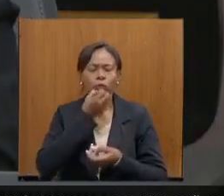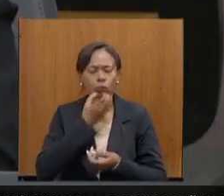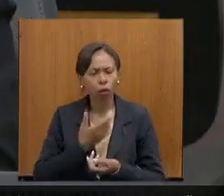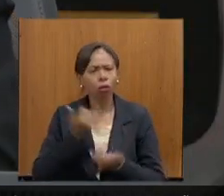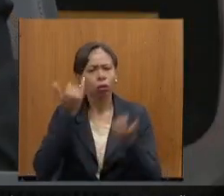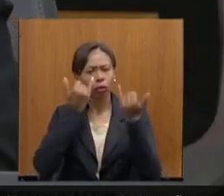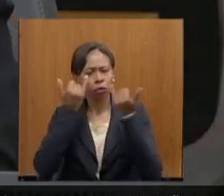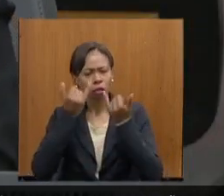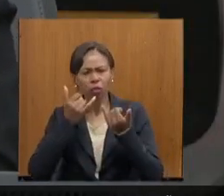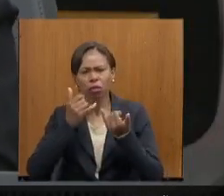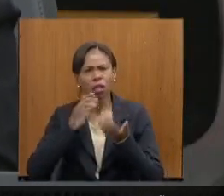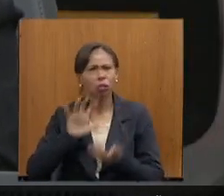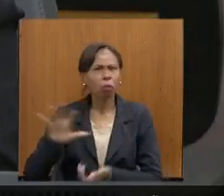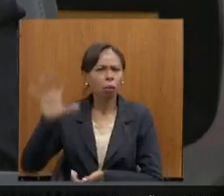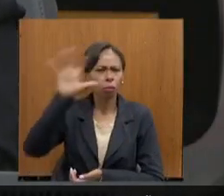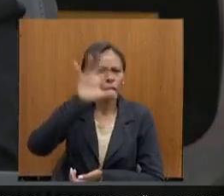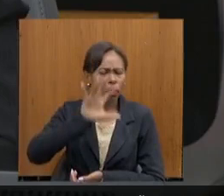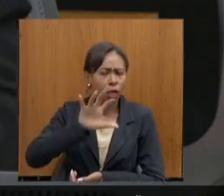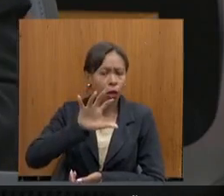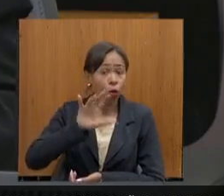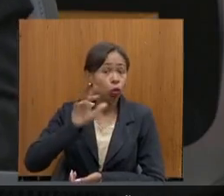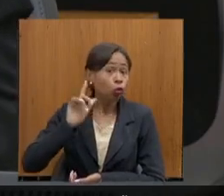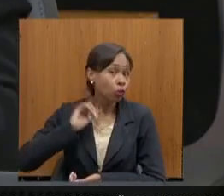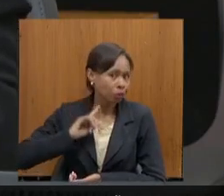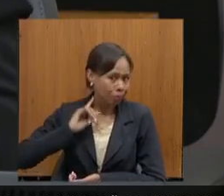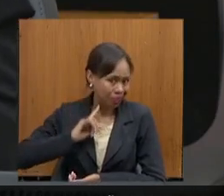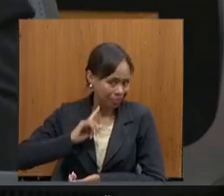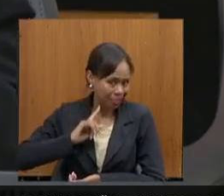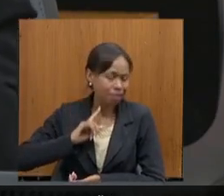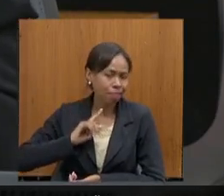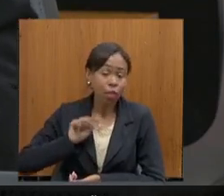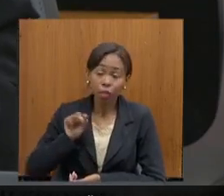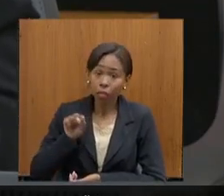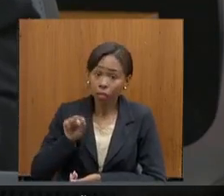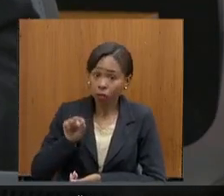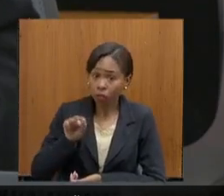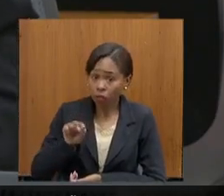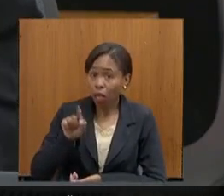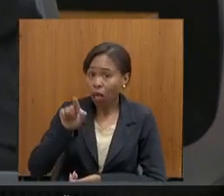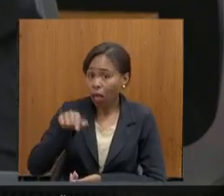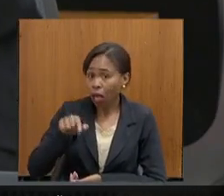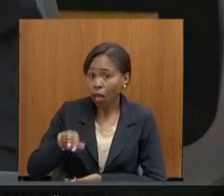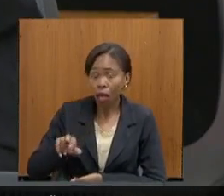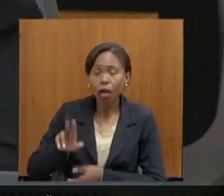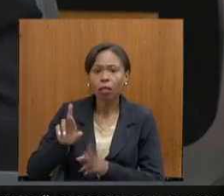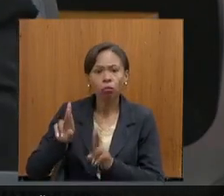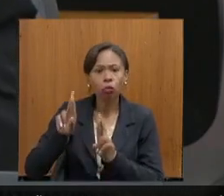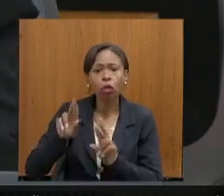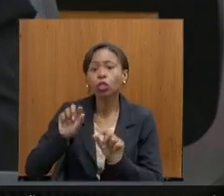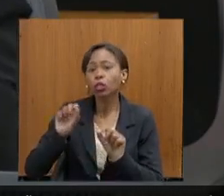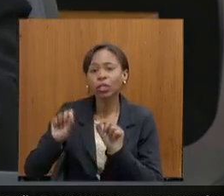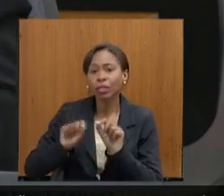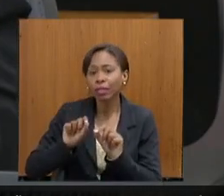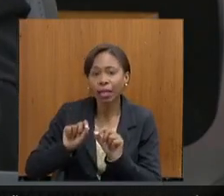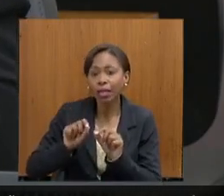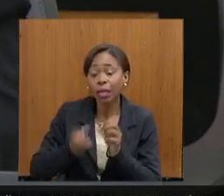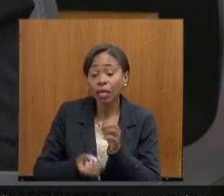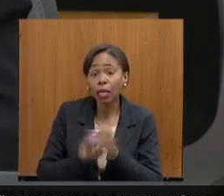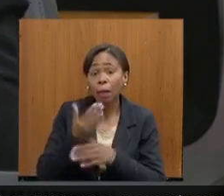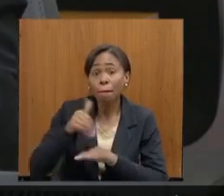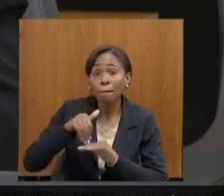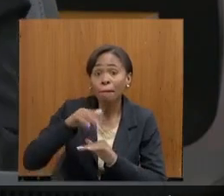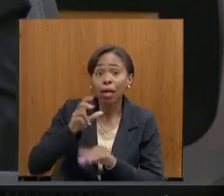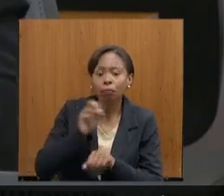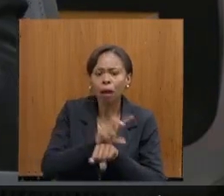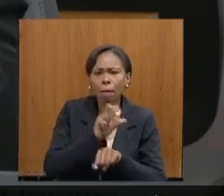regiões do Estado de Minas Gerais e vossa excelência tem sido o mentor da geração de empregos Minas Gerais ficou no